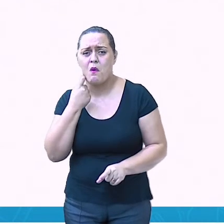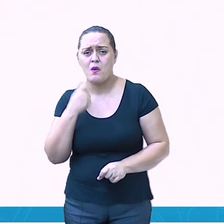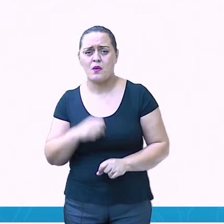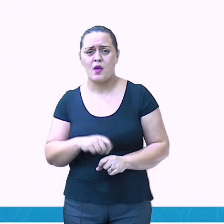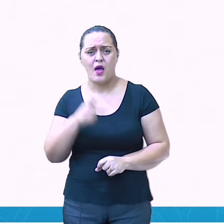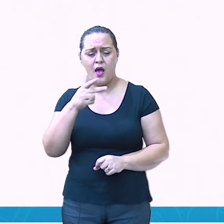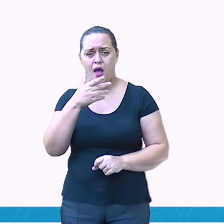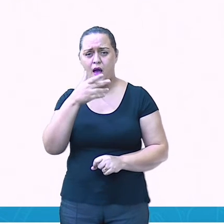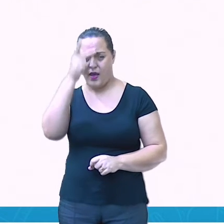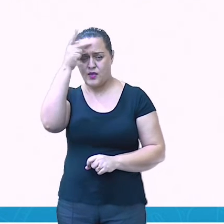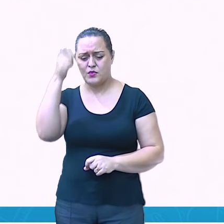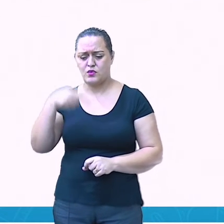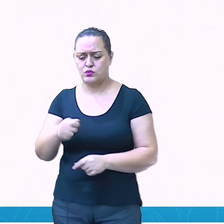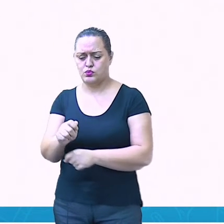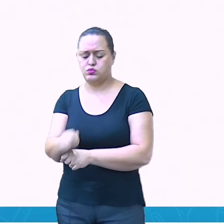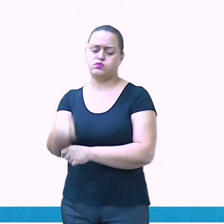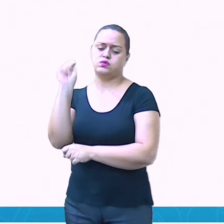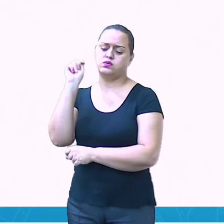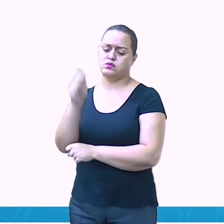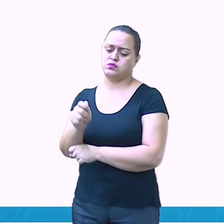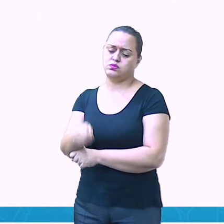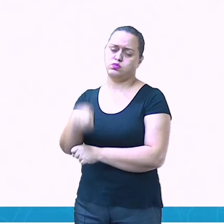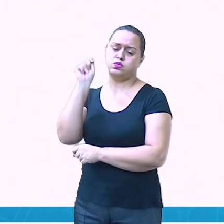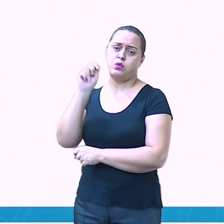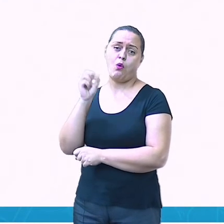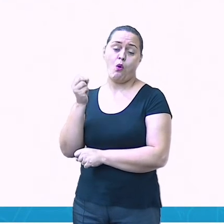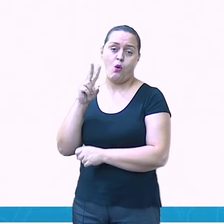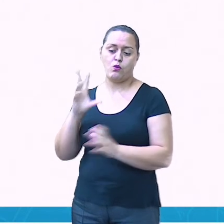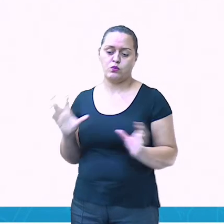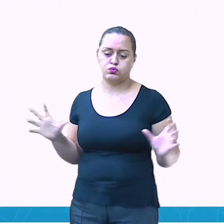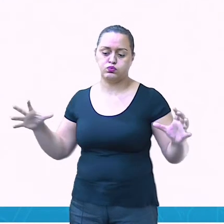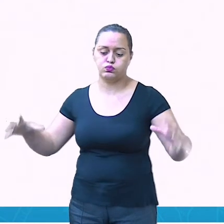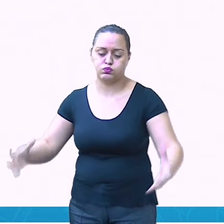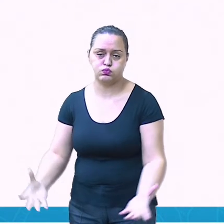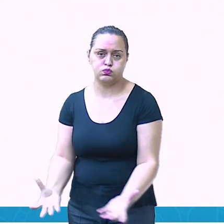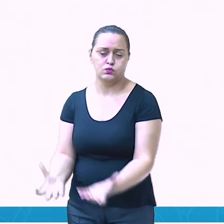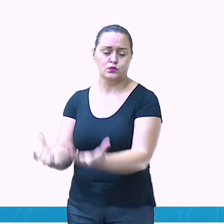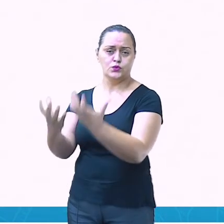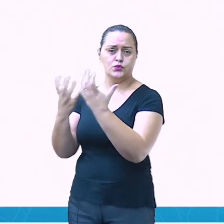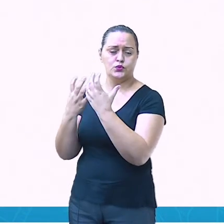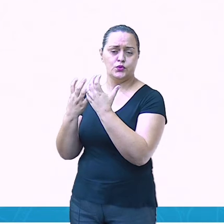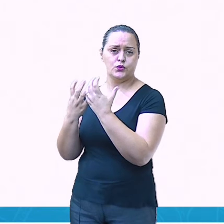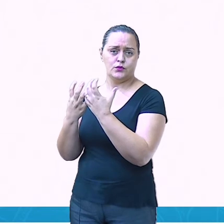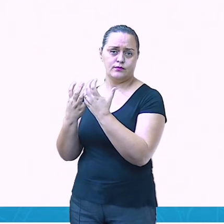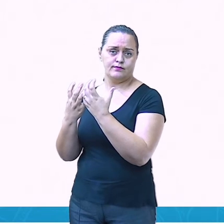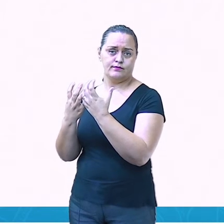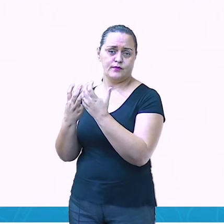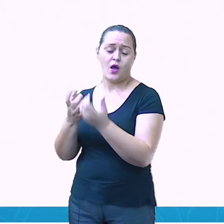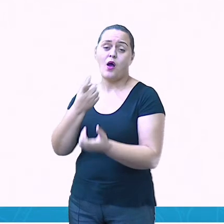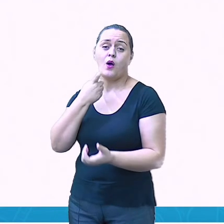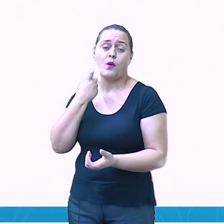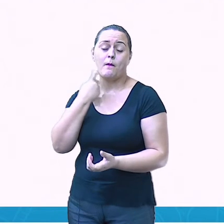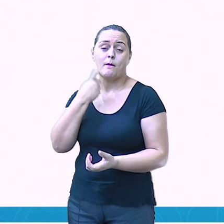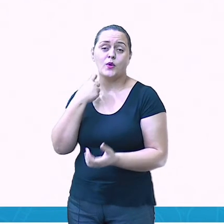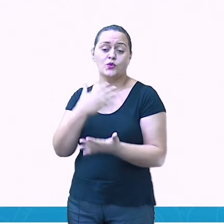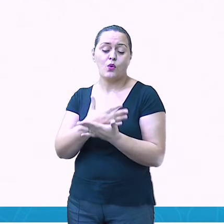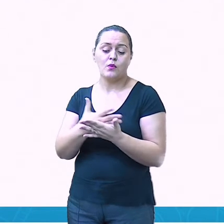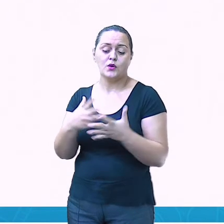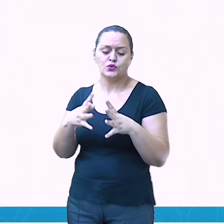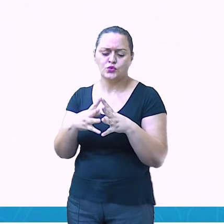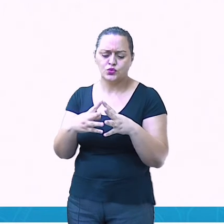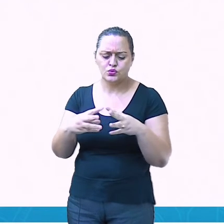espécies que ali estão consigam se multiplicar, se reproduzir. Se você tira